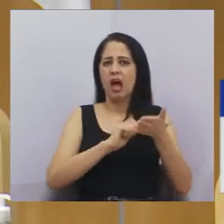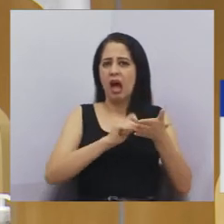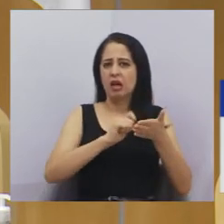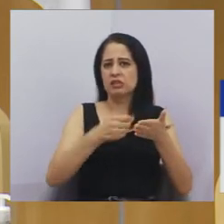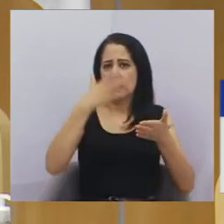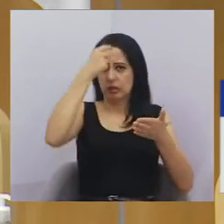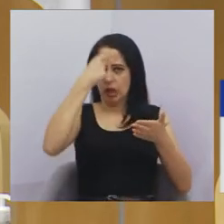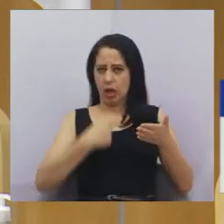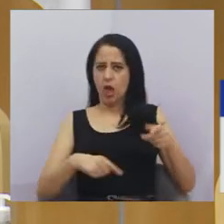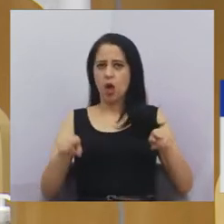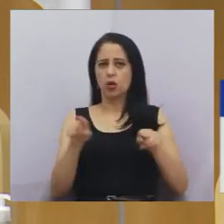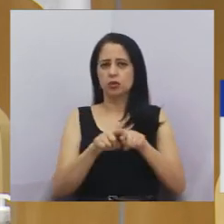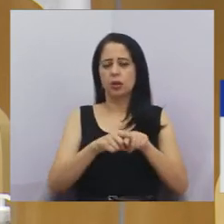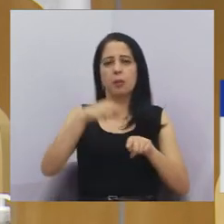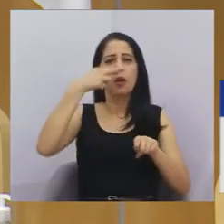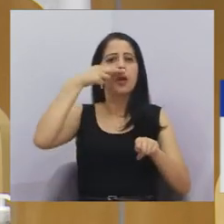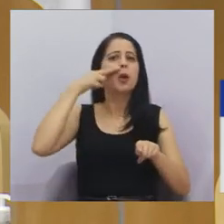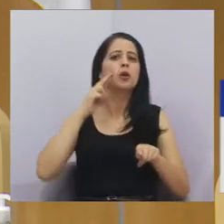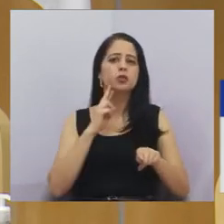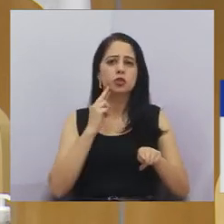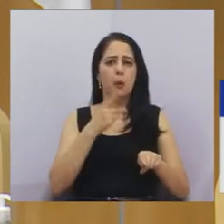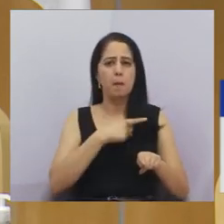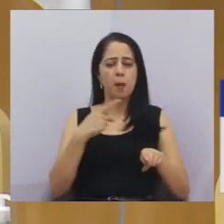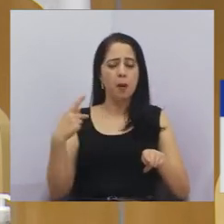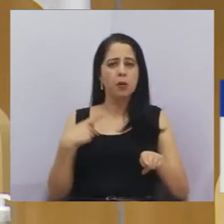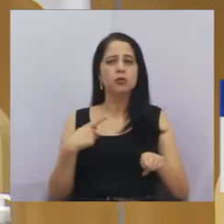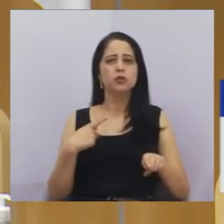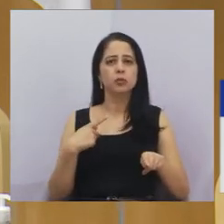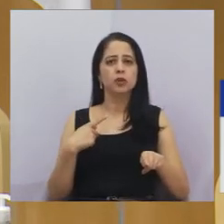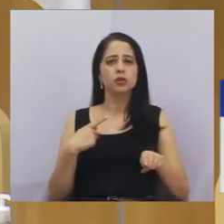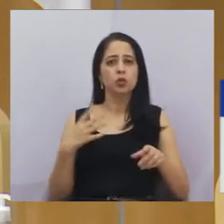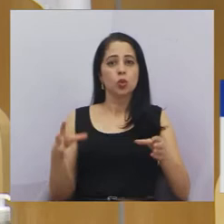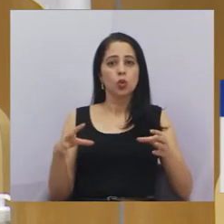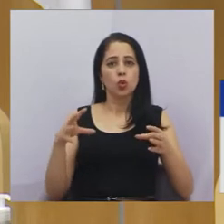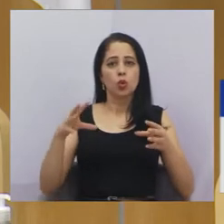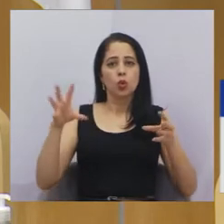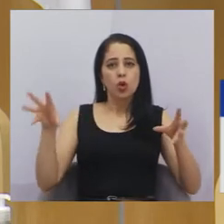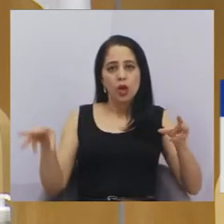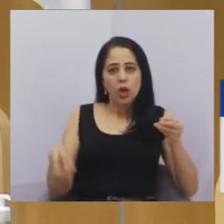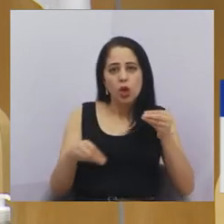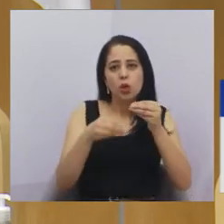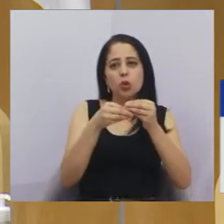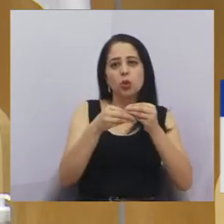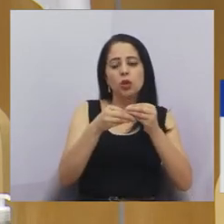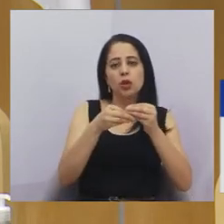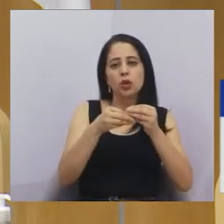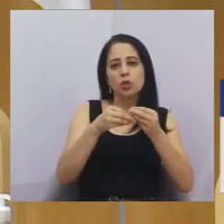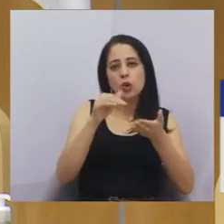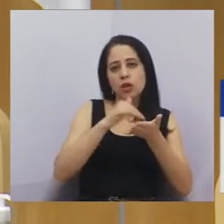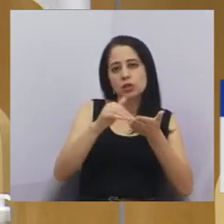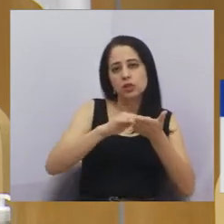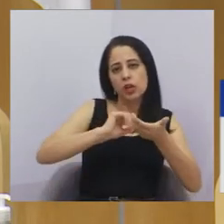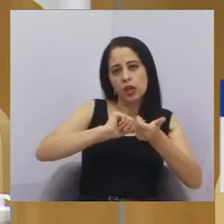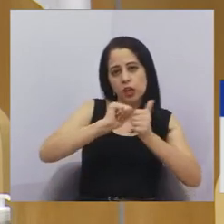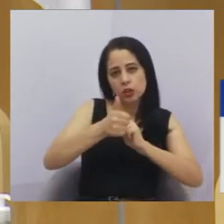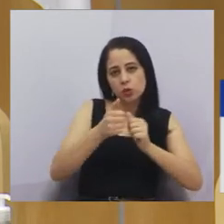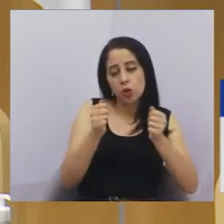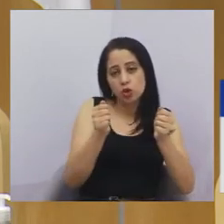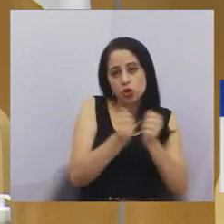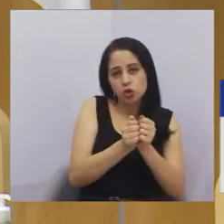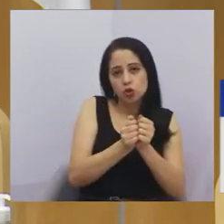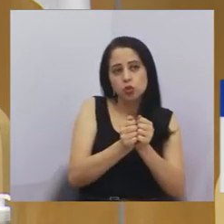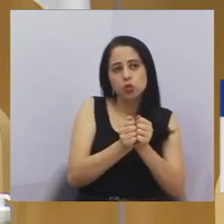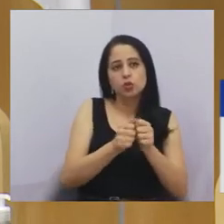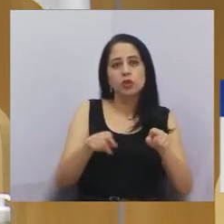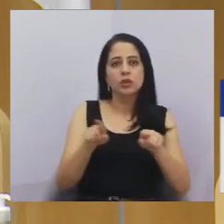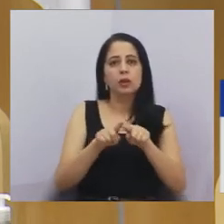Rogério Timóteo, incluindo a Secretaria de Esportes, dentro do Conselho, a emenda do vereador